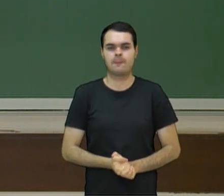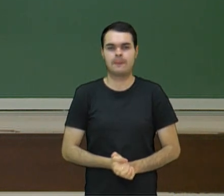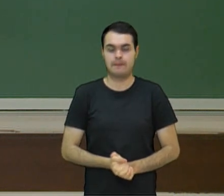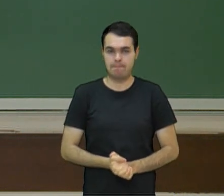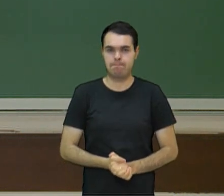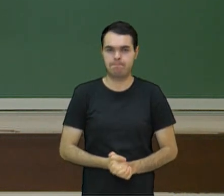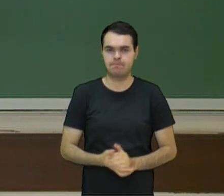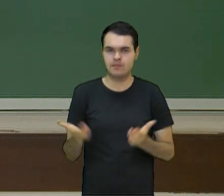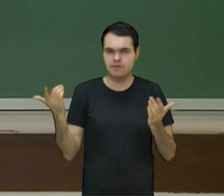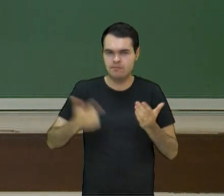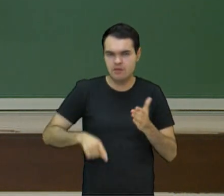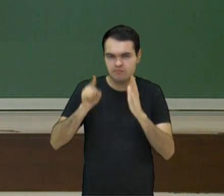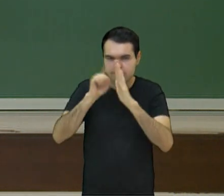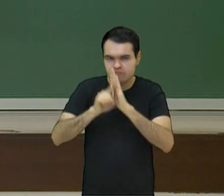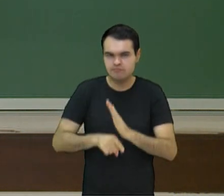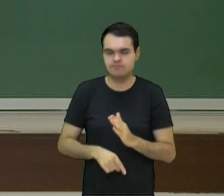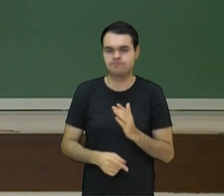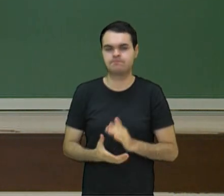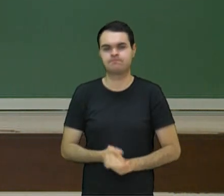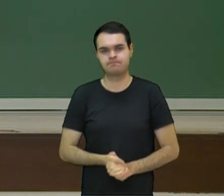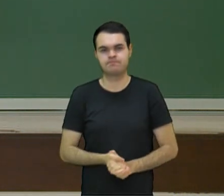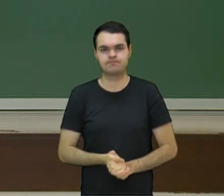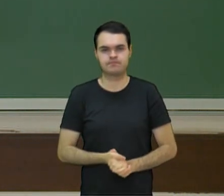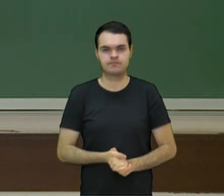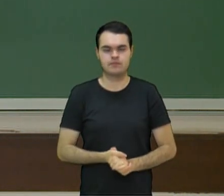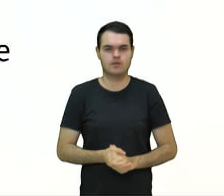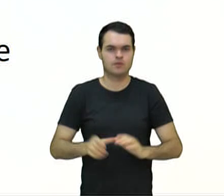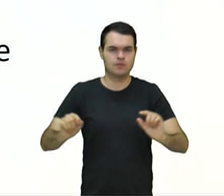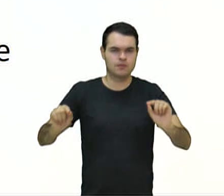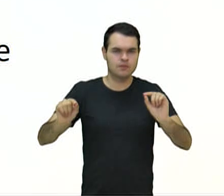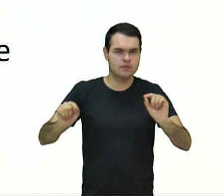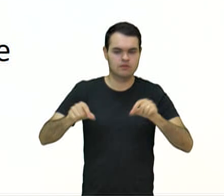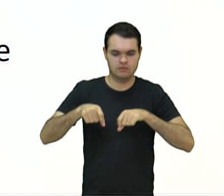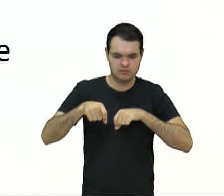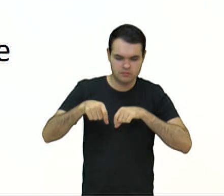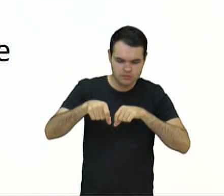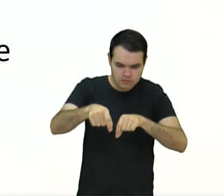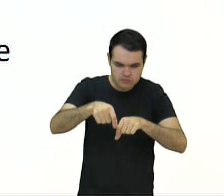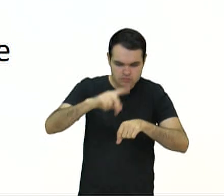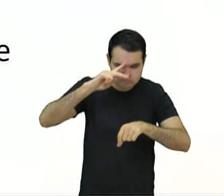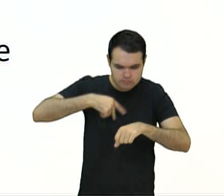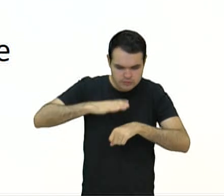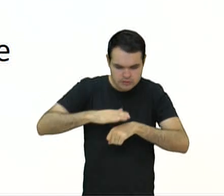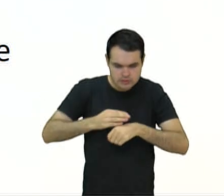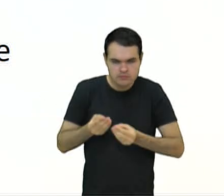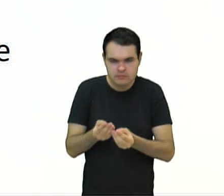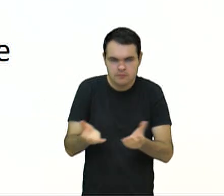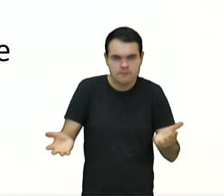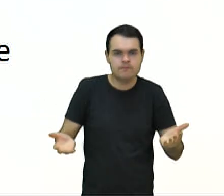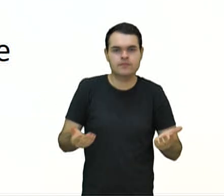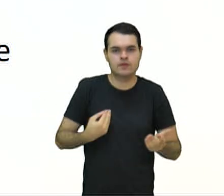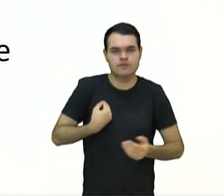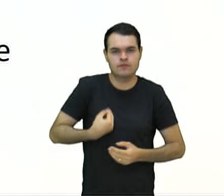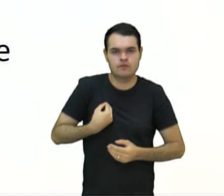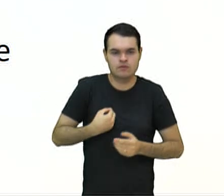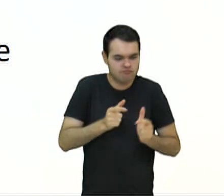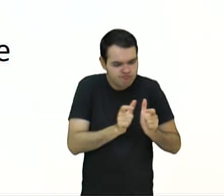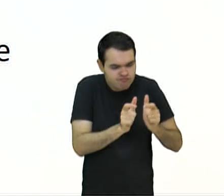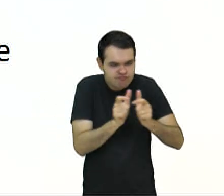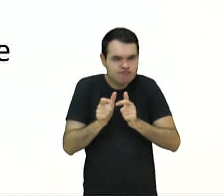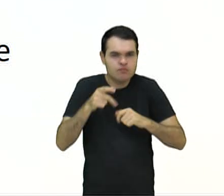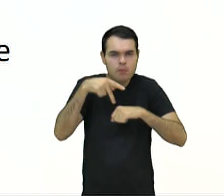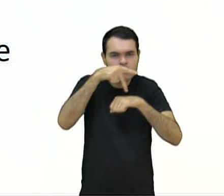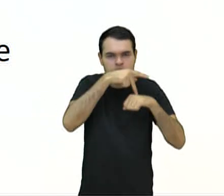Vamos lá? Mais um quiz aí? Vamos nessa, galera? O que é a agricultura de subsistência desenvolvida nos pequenos países da